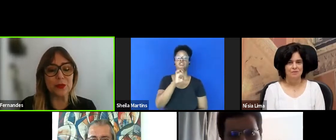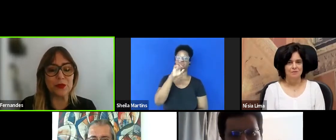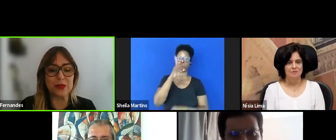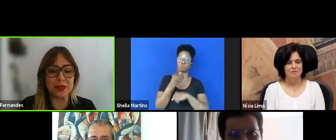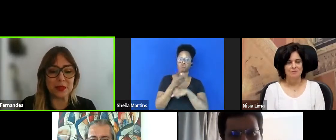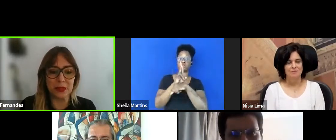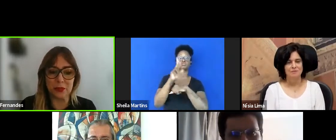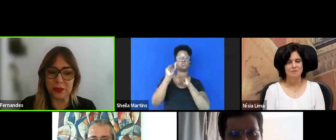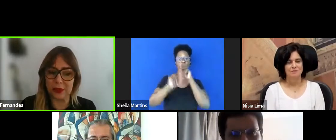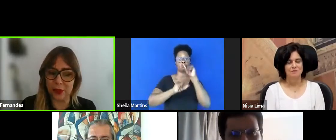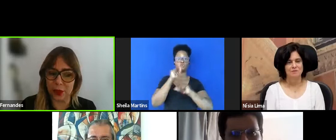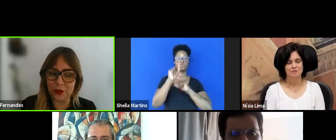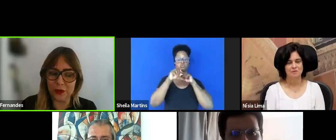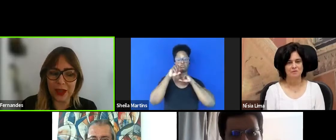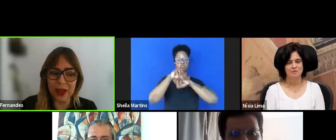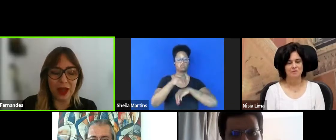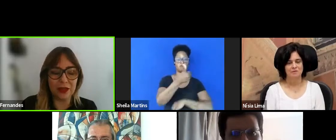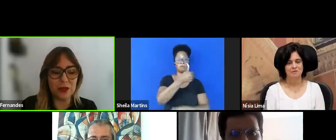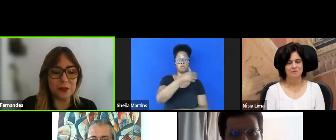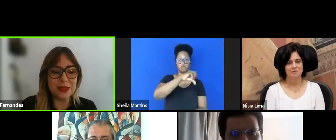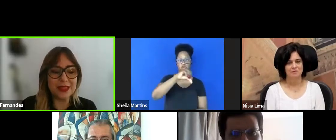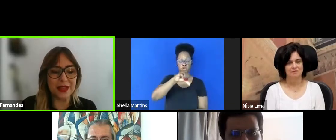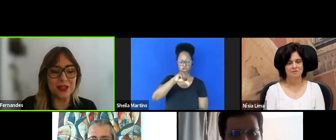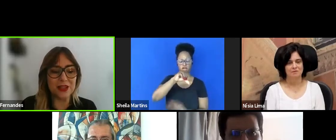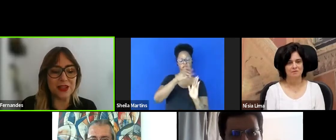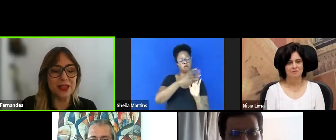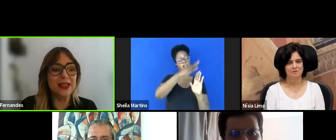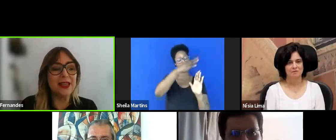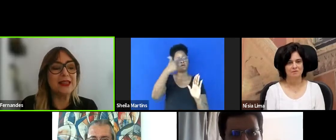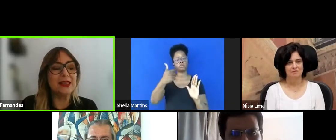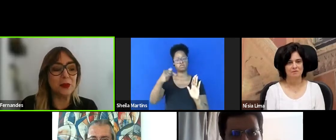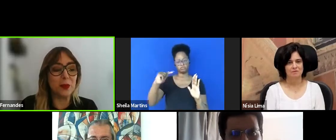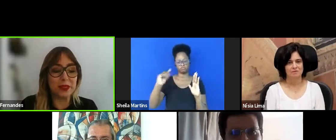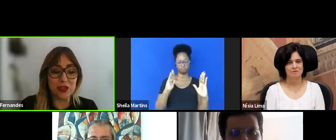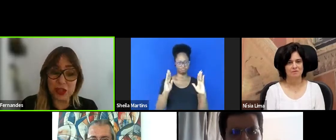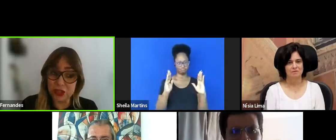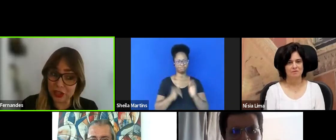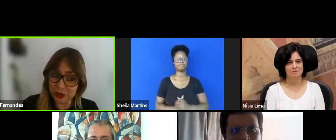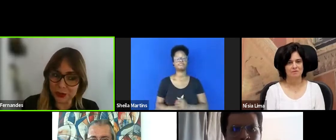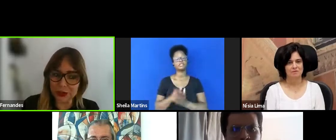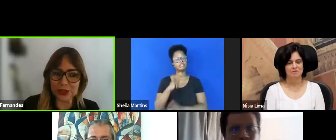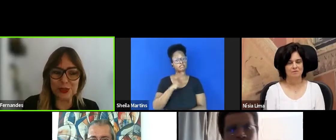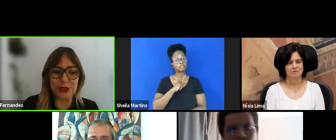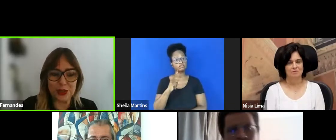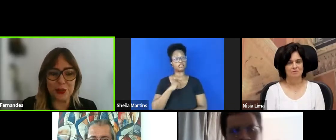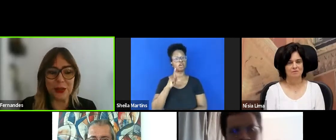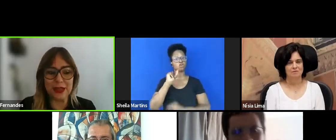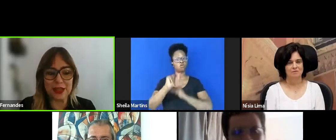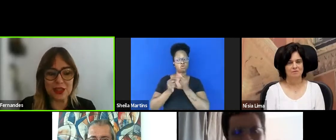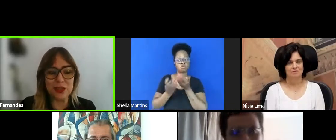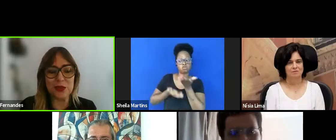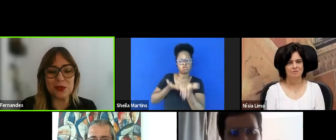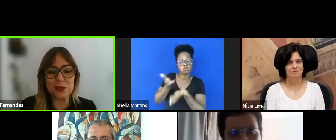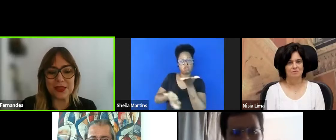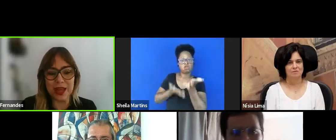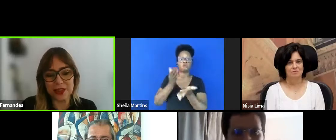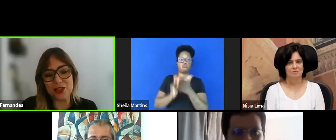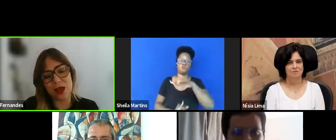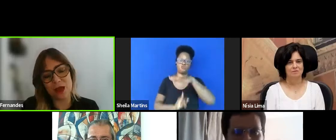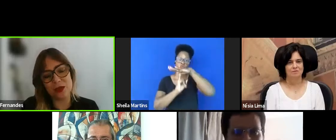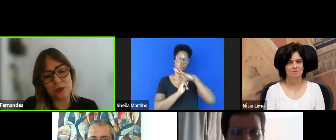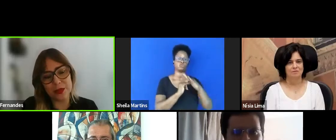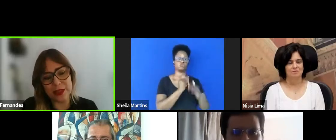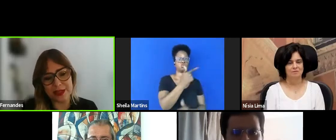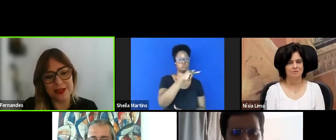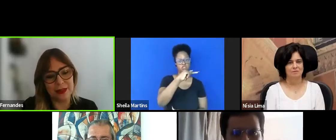de 1999 a 2007, tendo ainda dirigido o Instituto Ageu Magalhães de